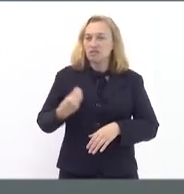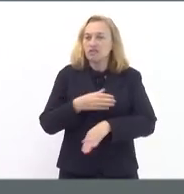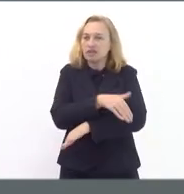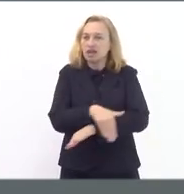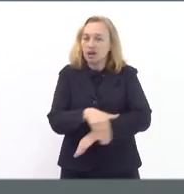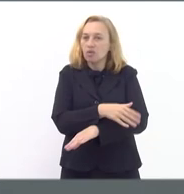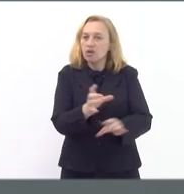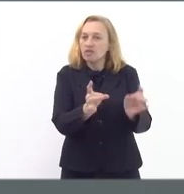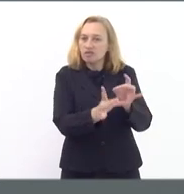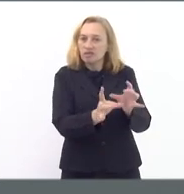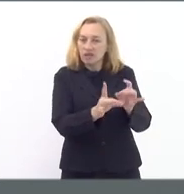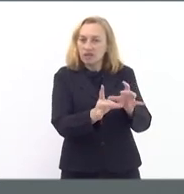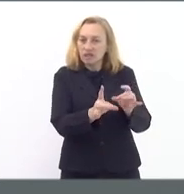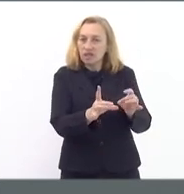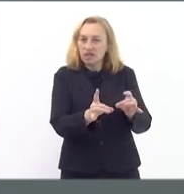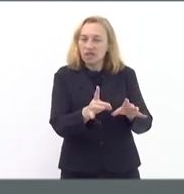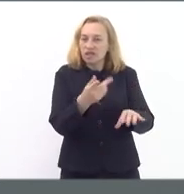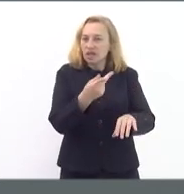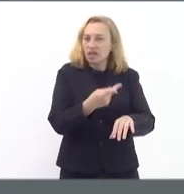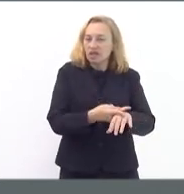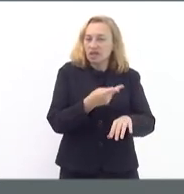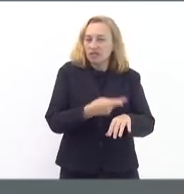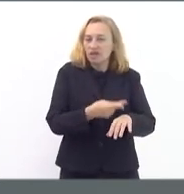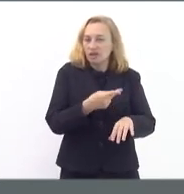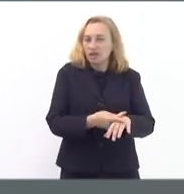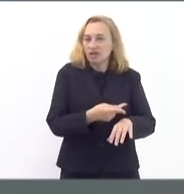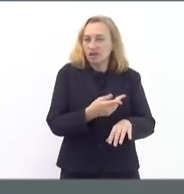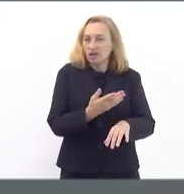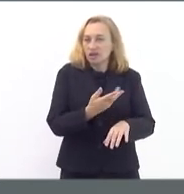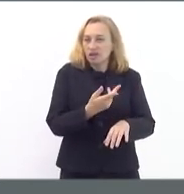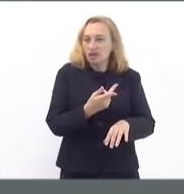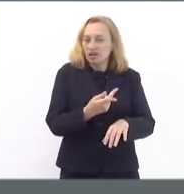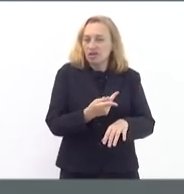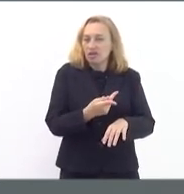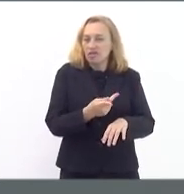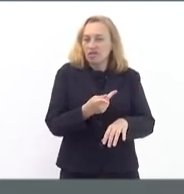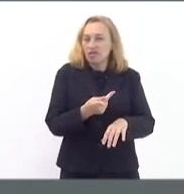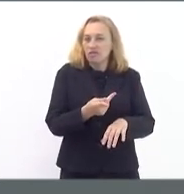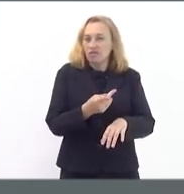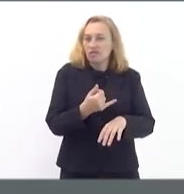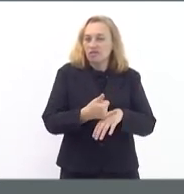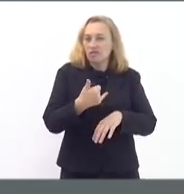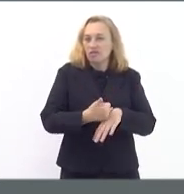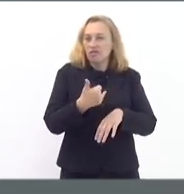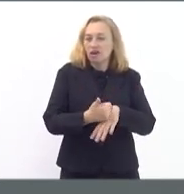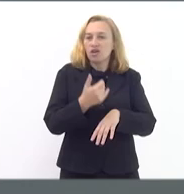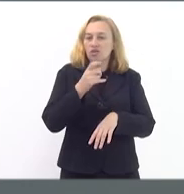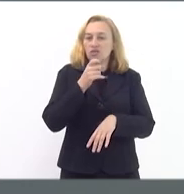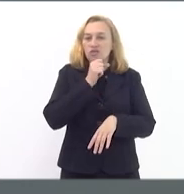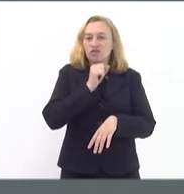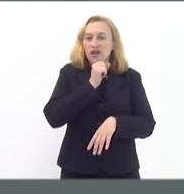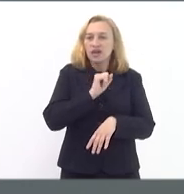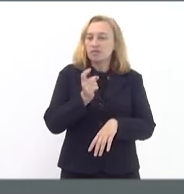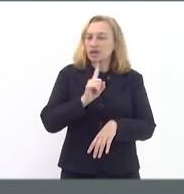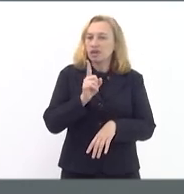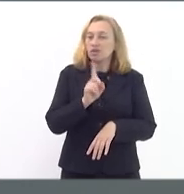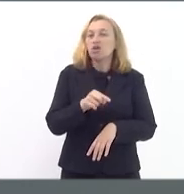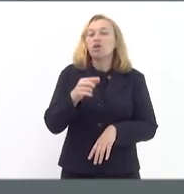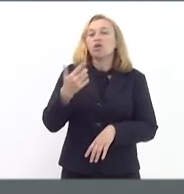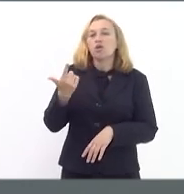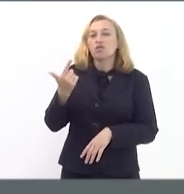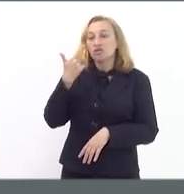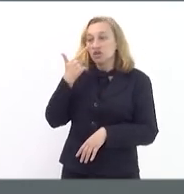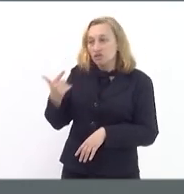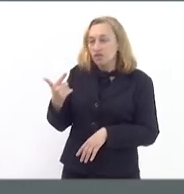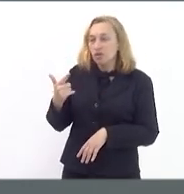venda em ferro-velho para comprar crack vamos vamos colocar sempre a conta de drogas e Nós já chegamos a pegar cidadão lá com 50 kg de